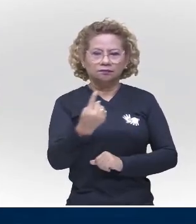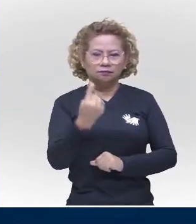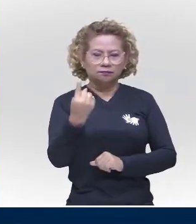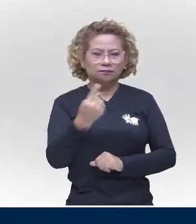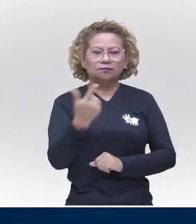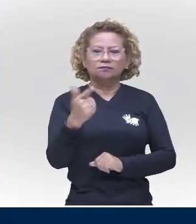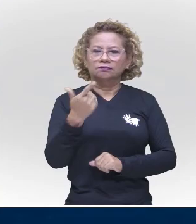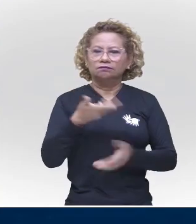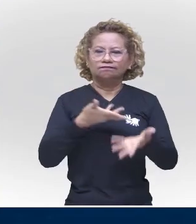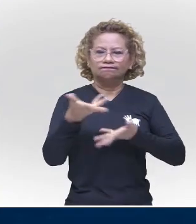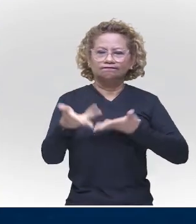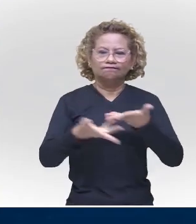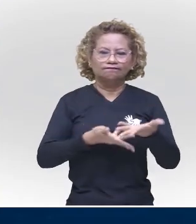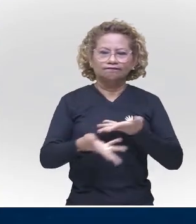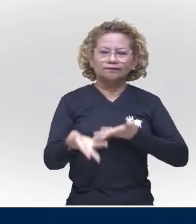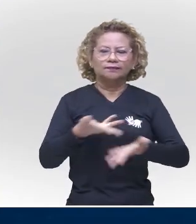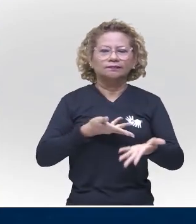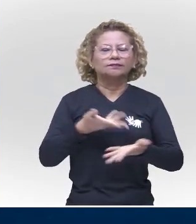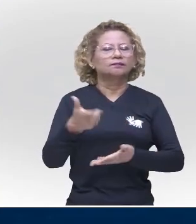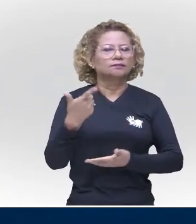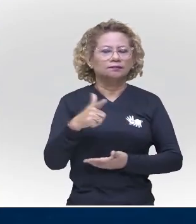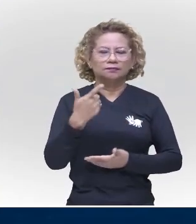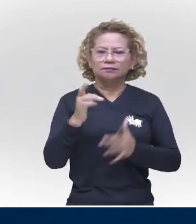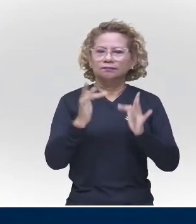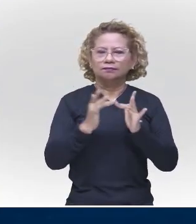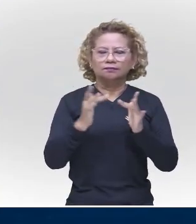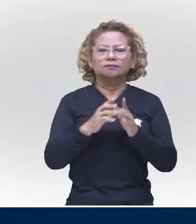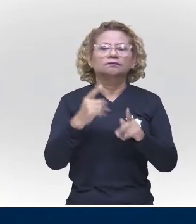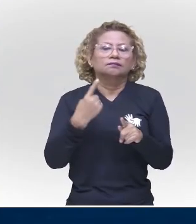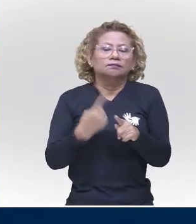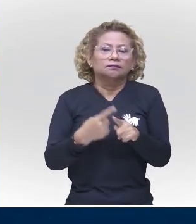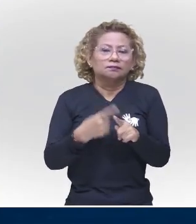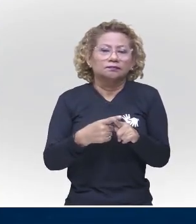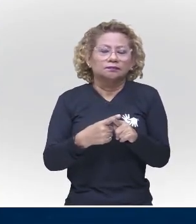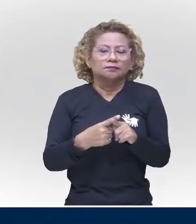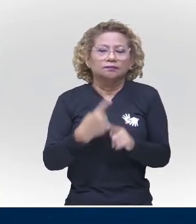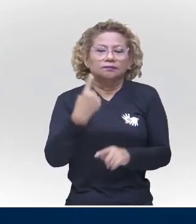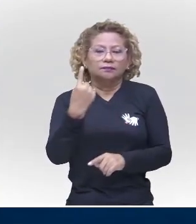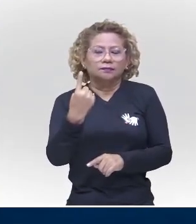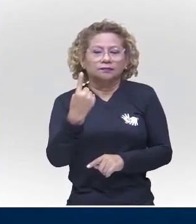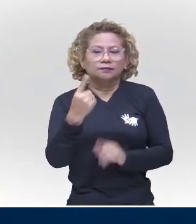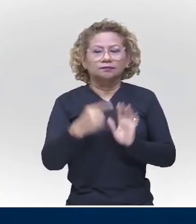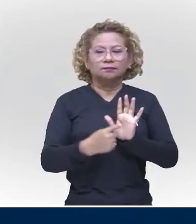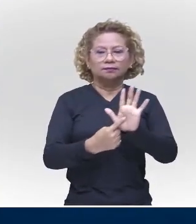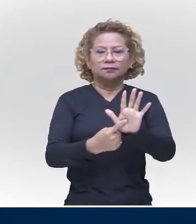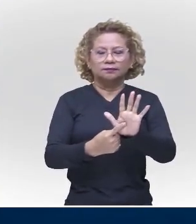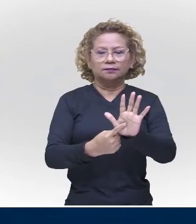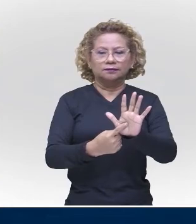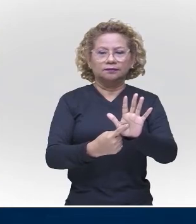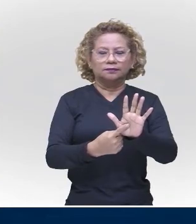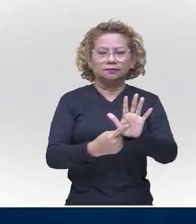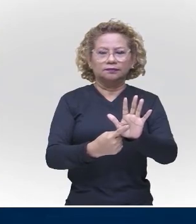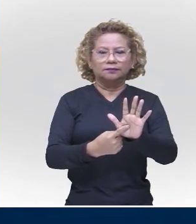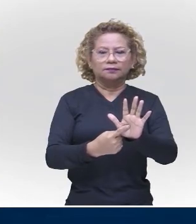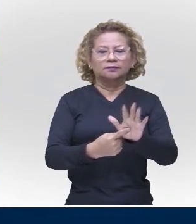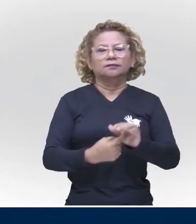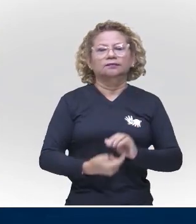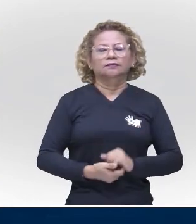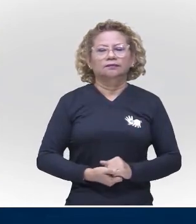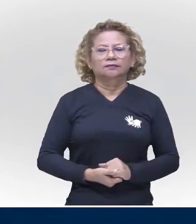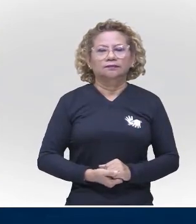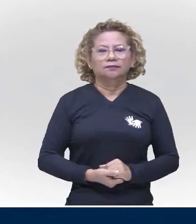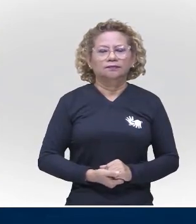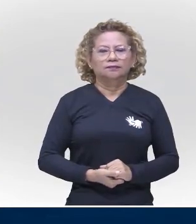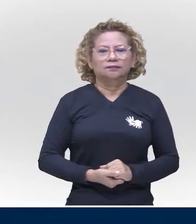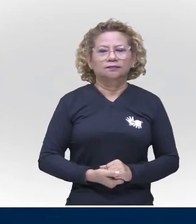há interação com o nosso adversário, porque cada um vai competir na sua vez, tá? Então, nesse